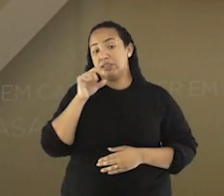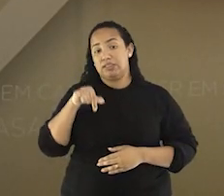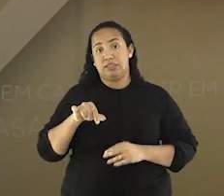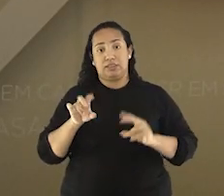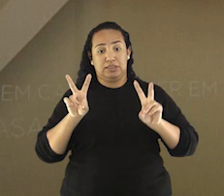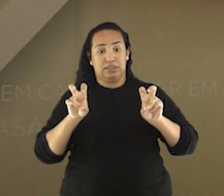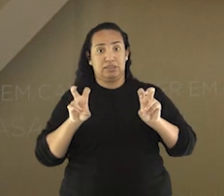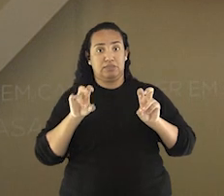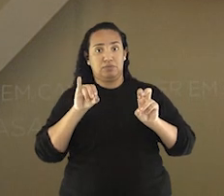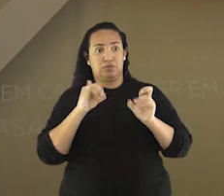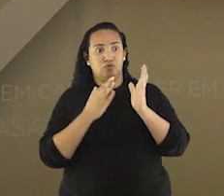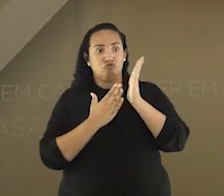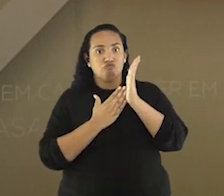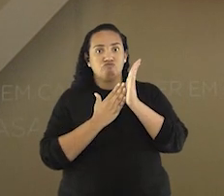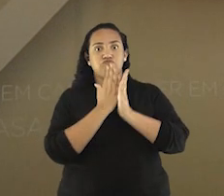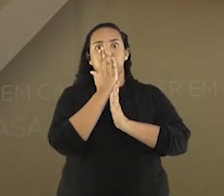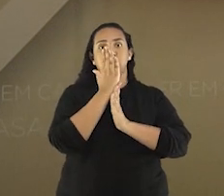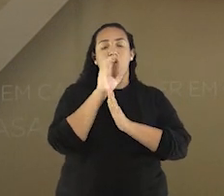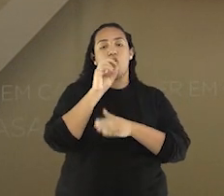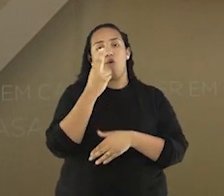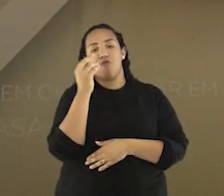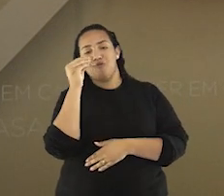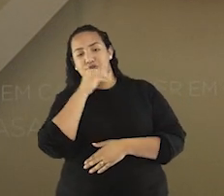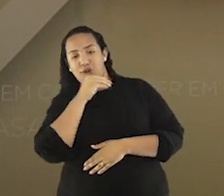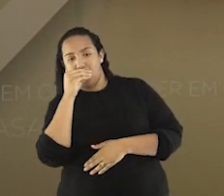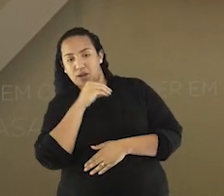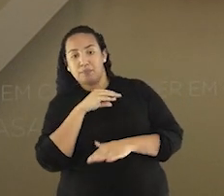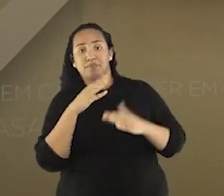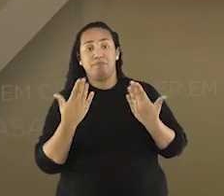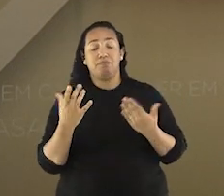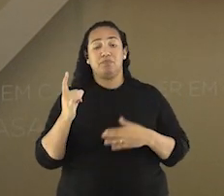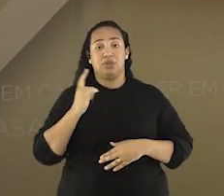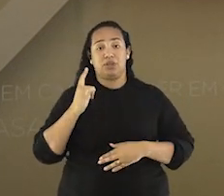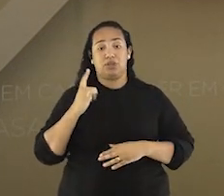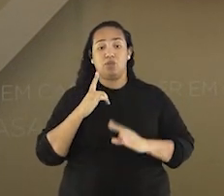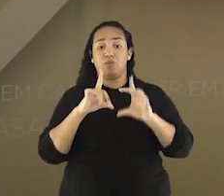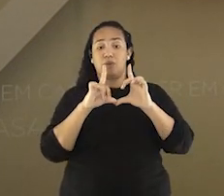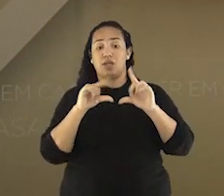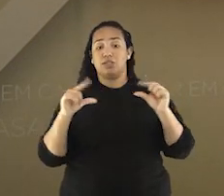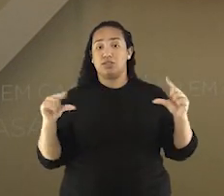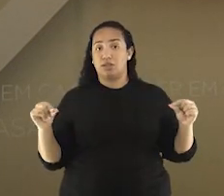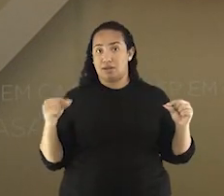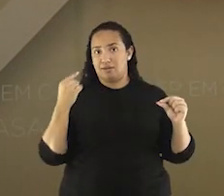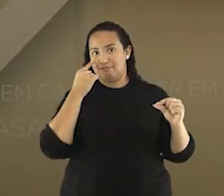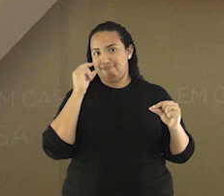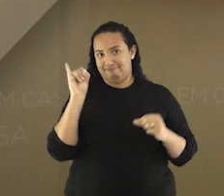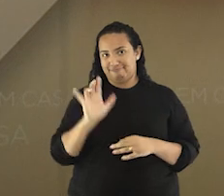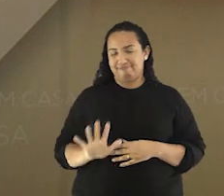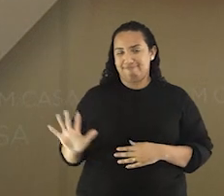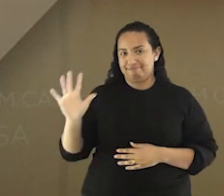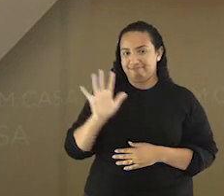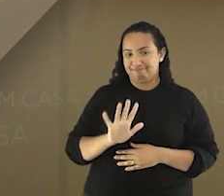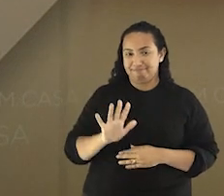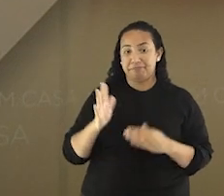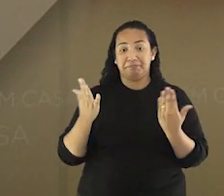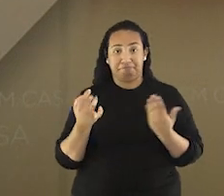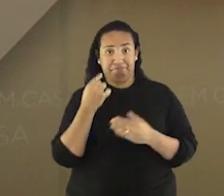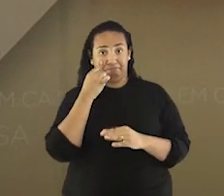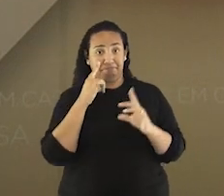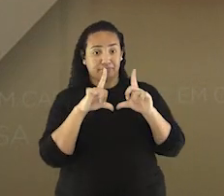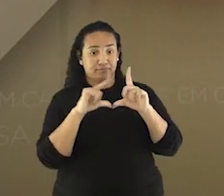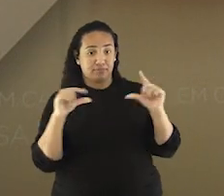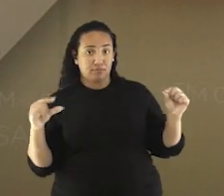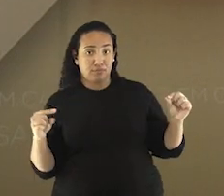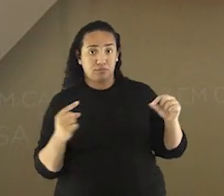são medidos em um índice chamado escala Richter, como você pode visualizar aqui. Essa escala vai de 1